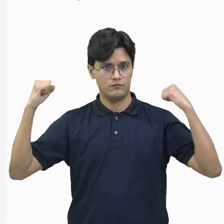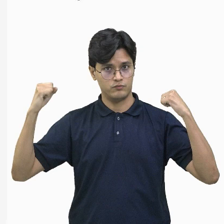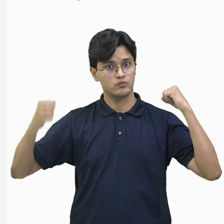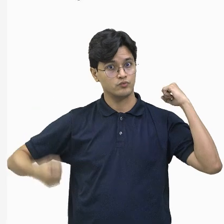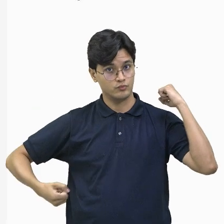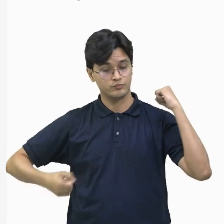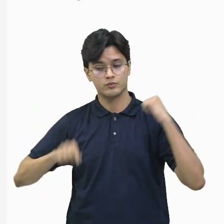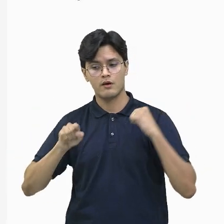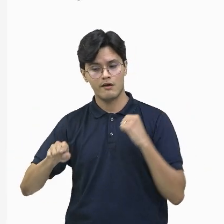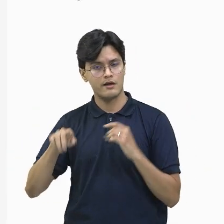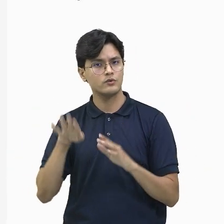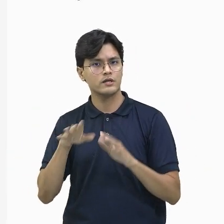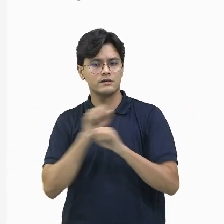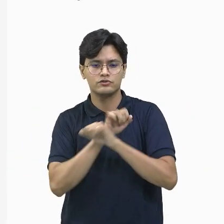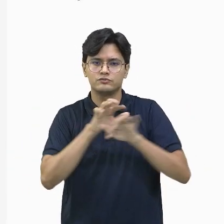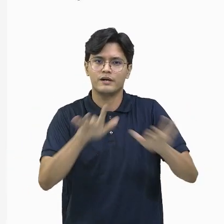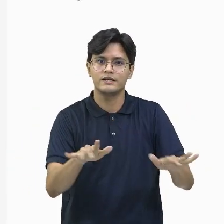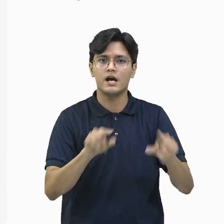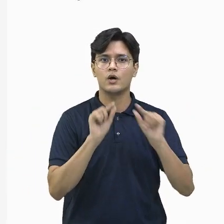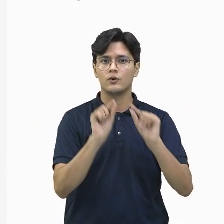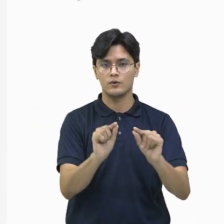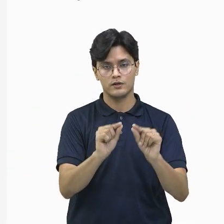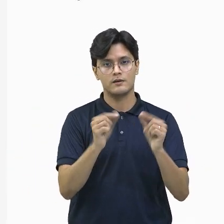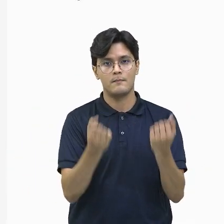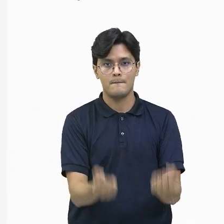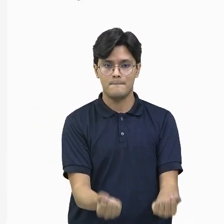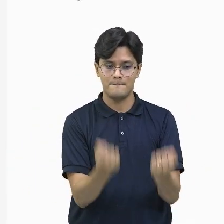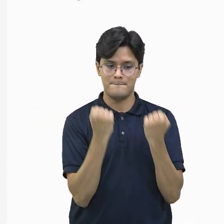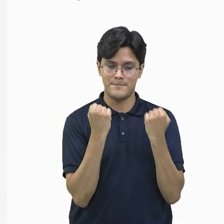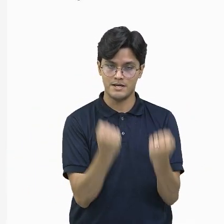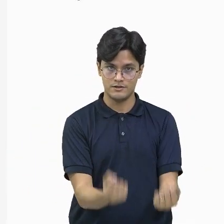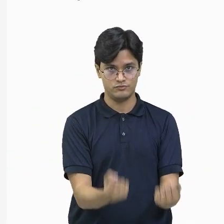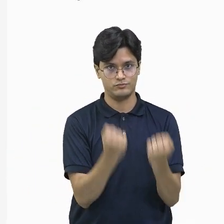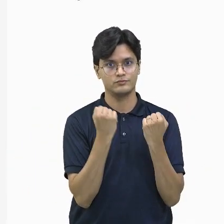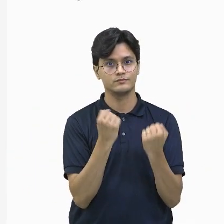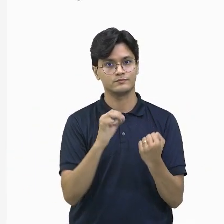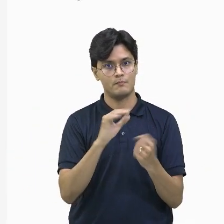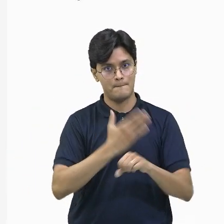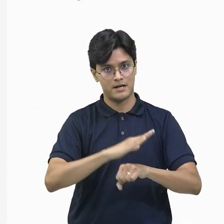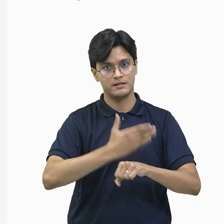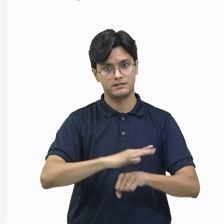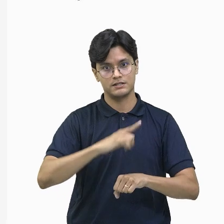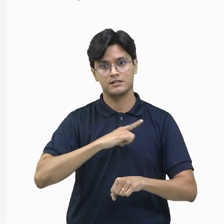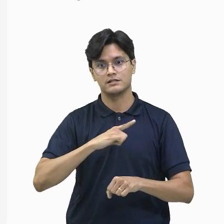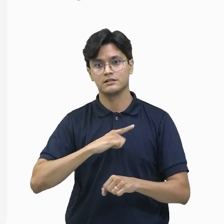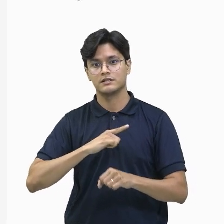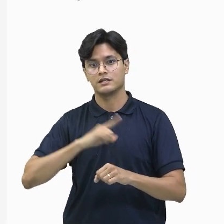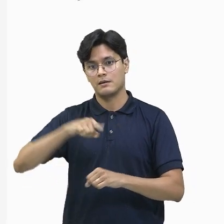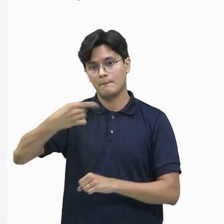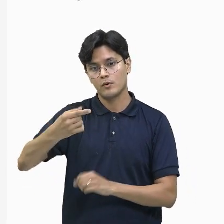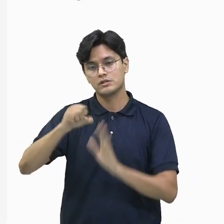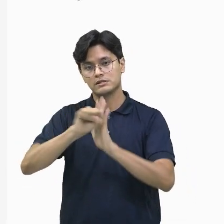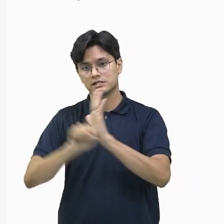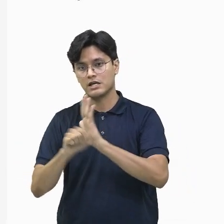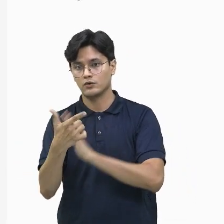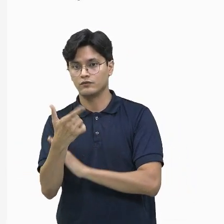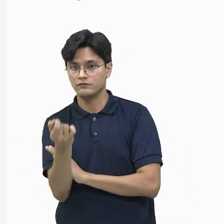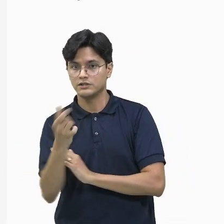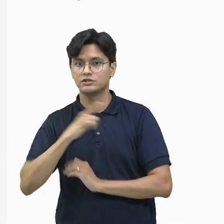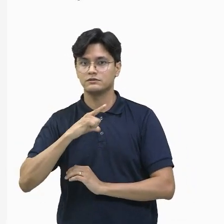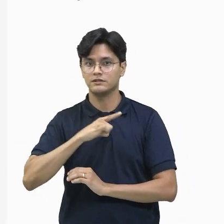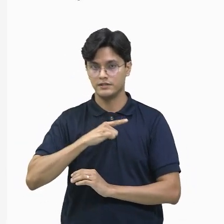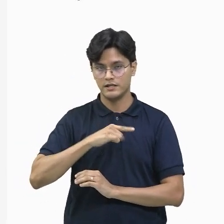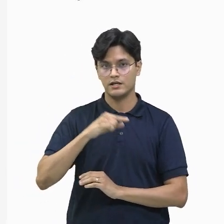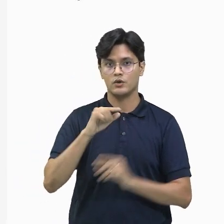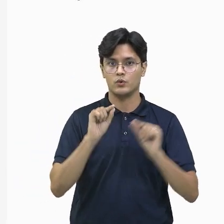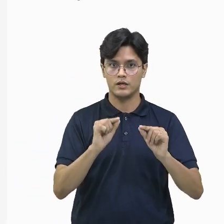na história, a gente chega lá no século XX, onde a gente já tem aí a presença de academias modernas e